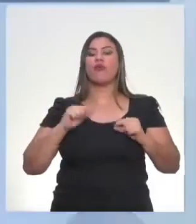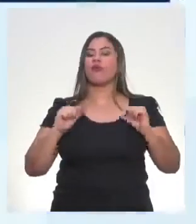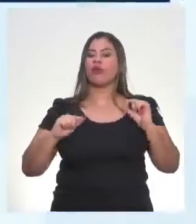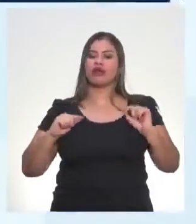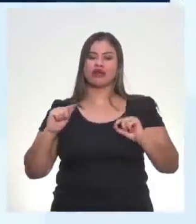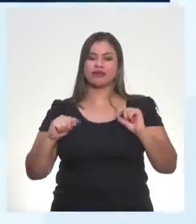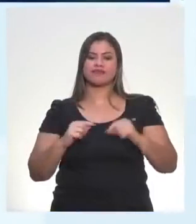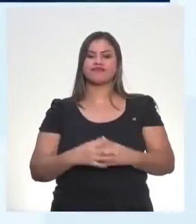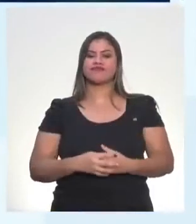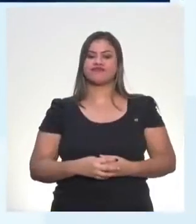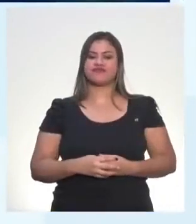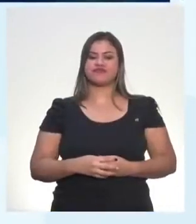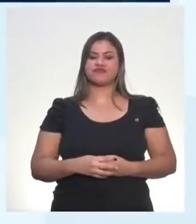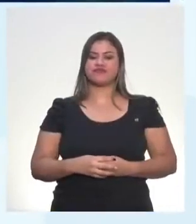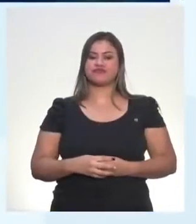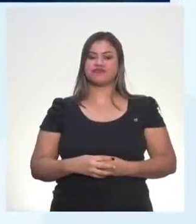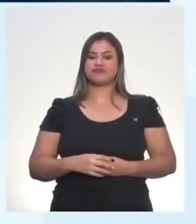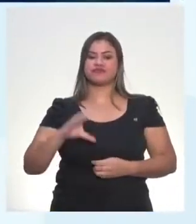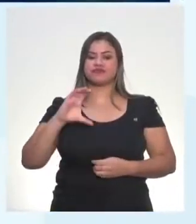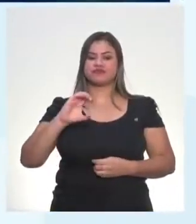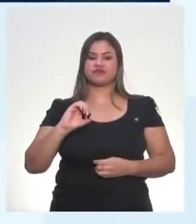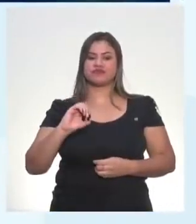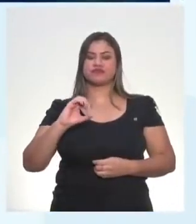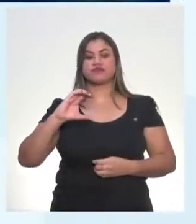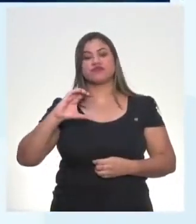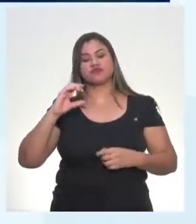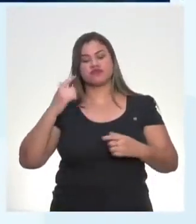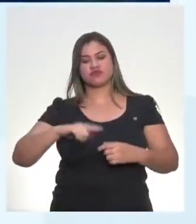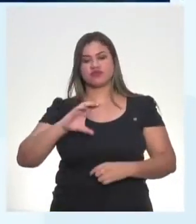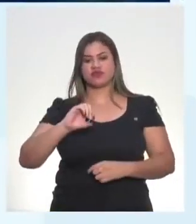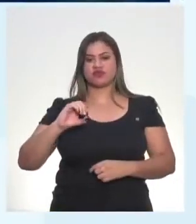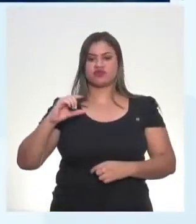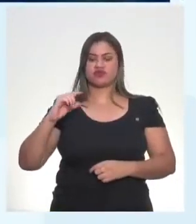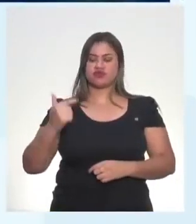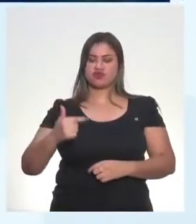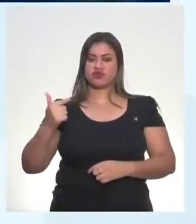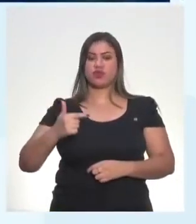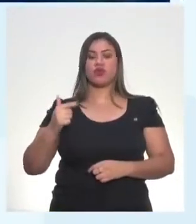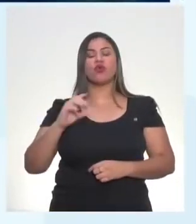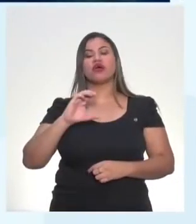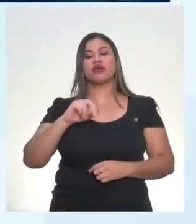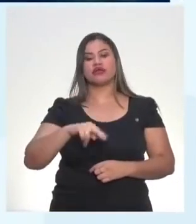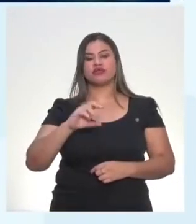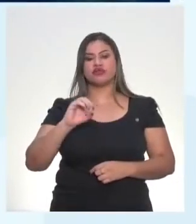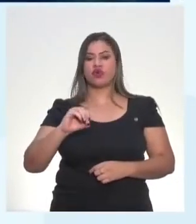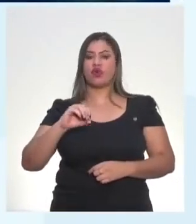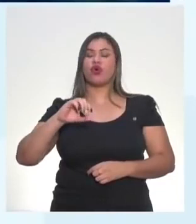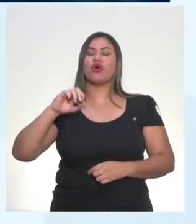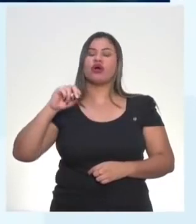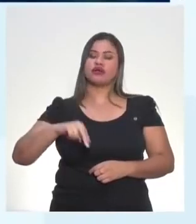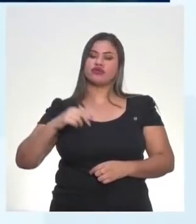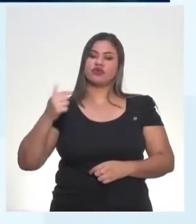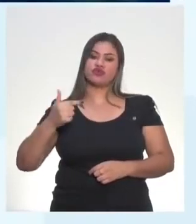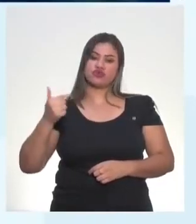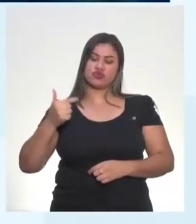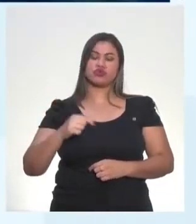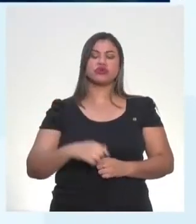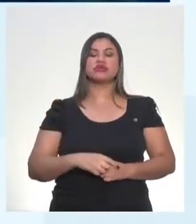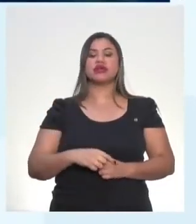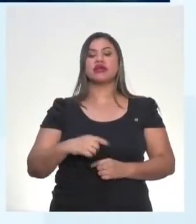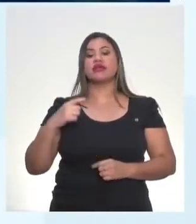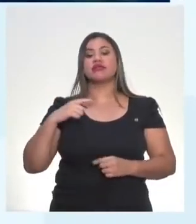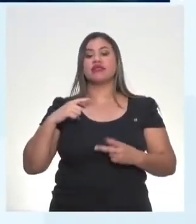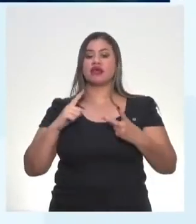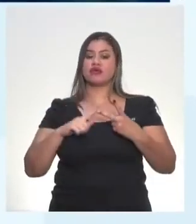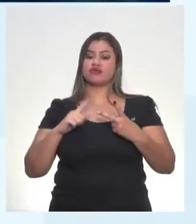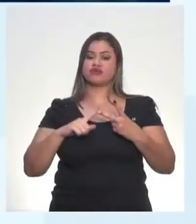primários, eles são CO, CO2, NO, SO2, o NO2, e daí a gente tem os